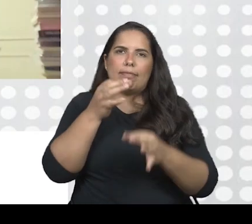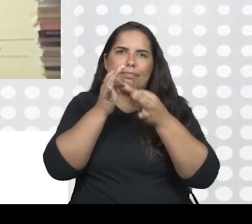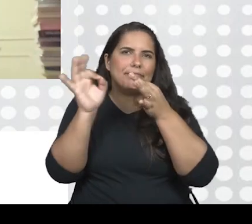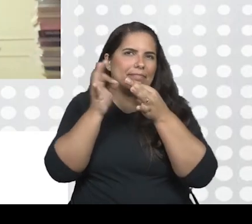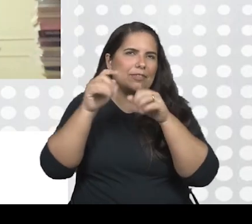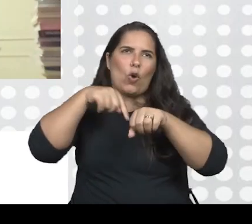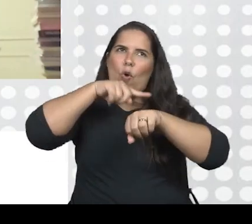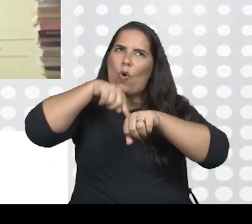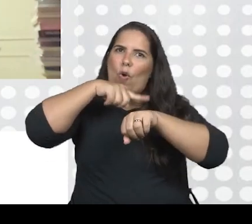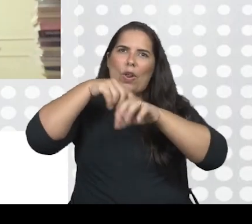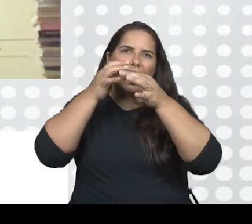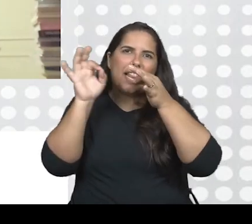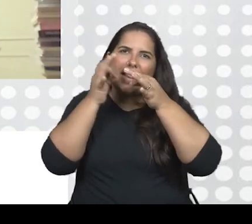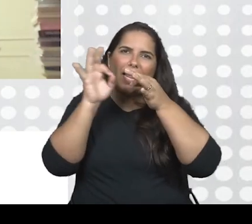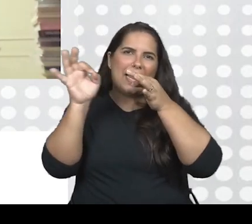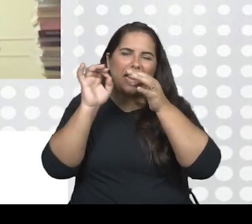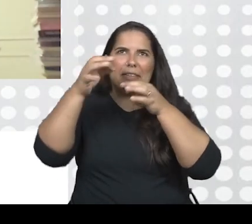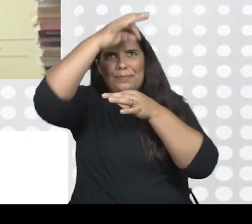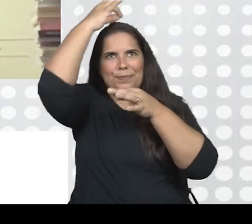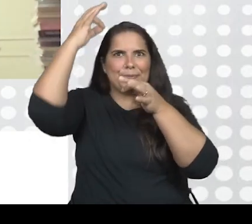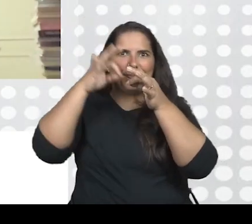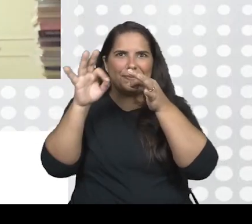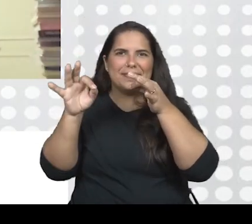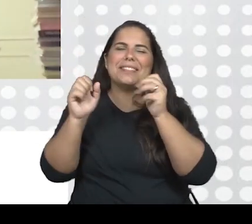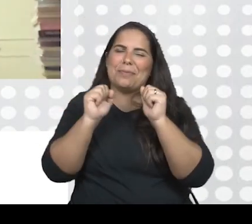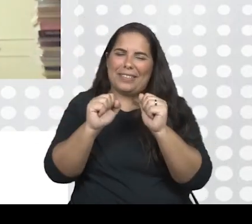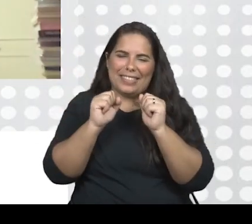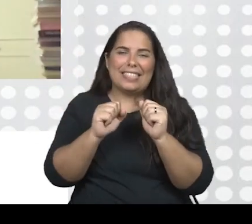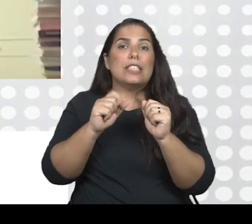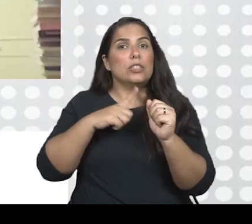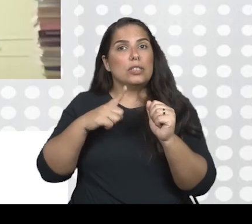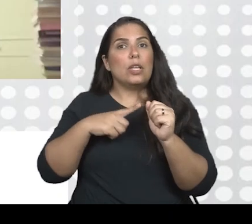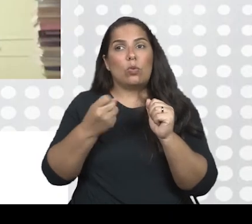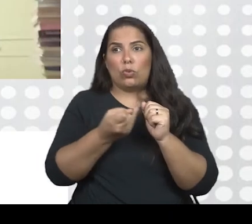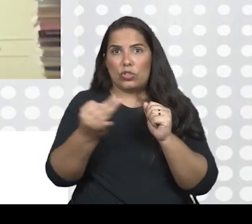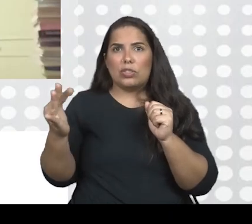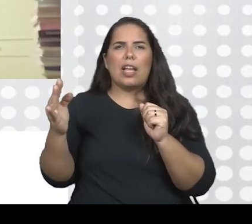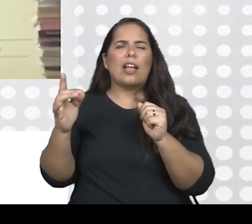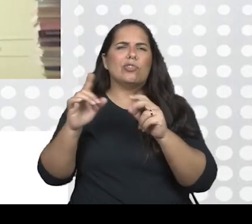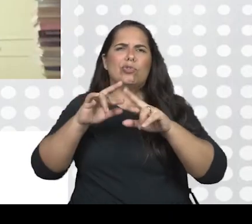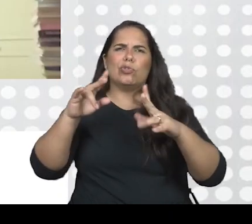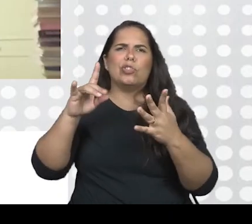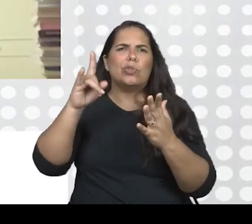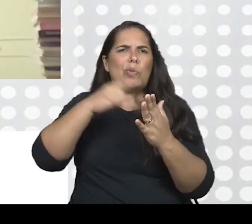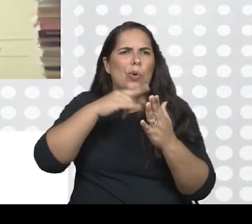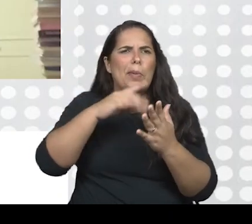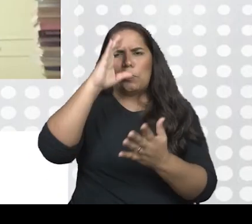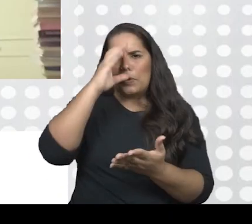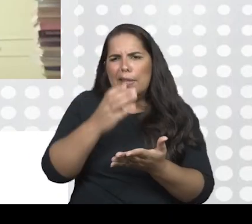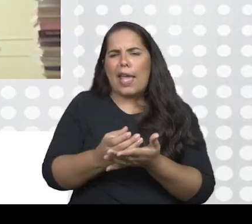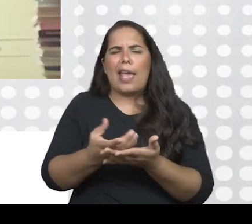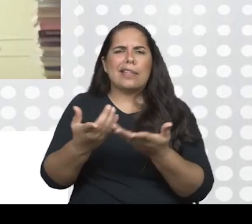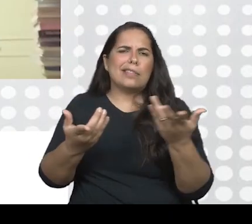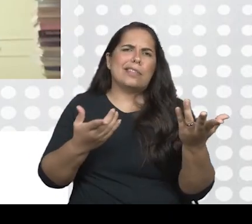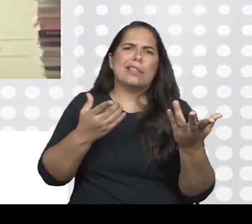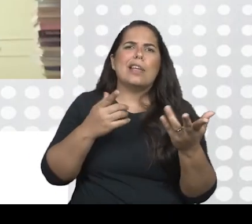falar horas e horas sobre PEI. A gente tem um número enorme de dissertações e teses e até